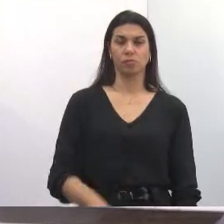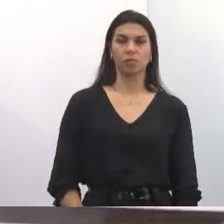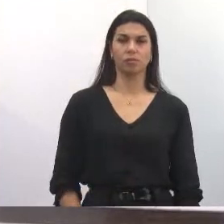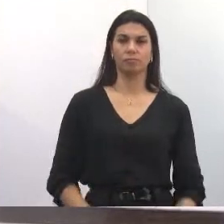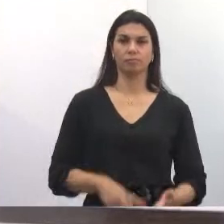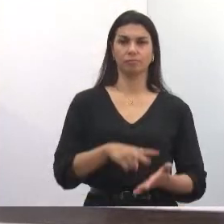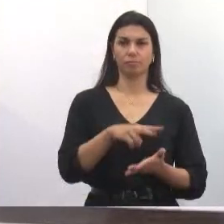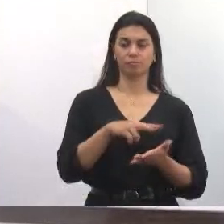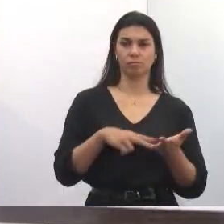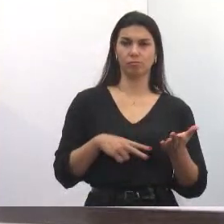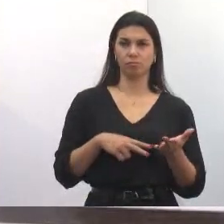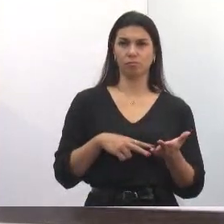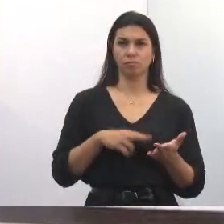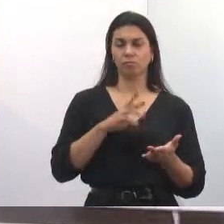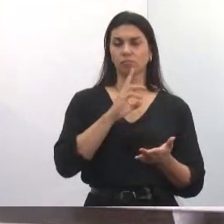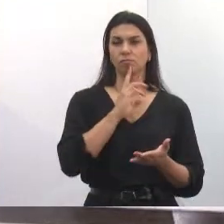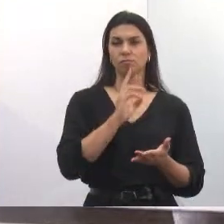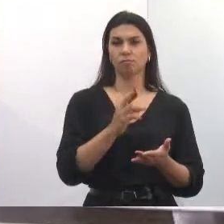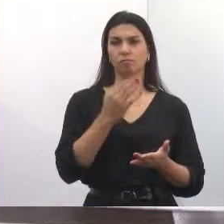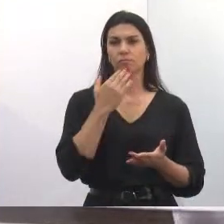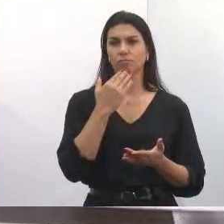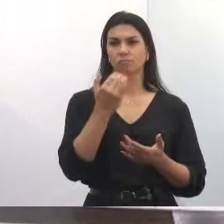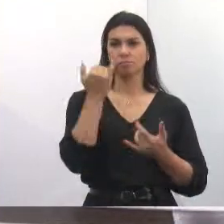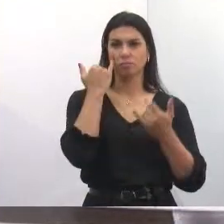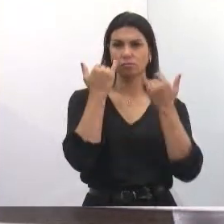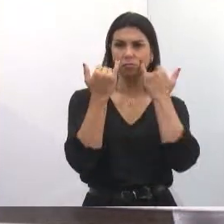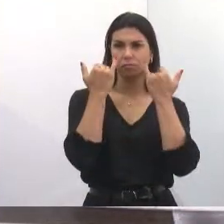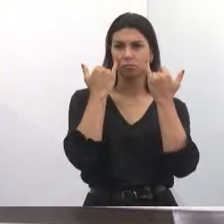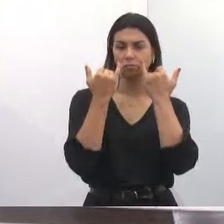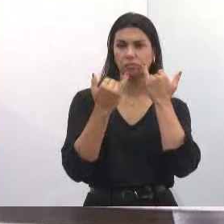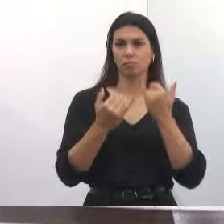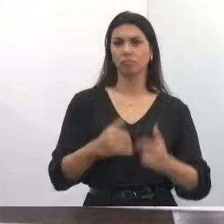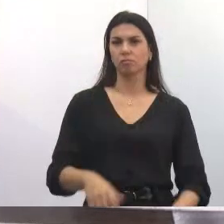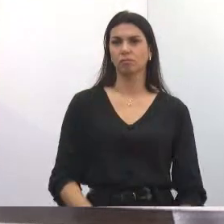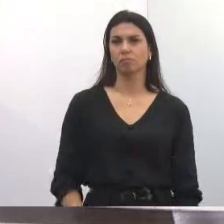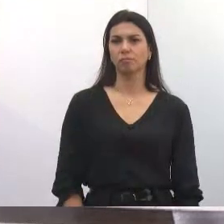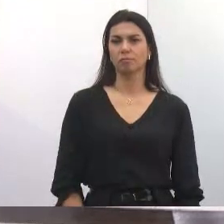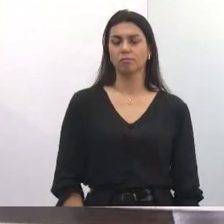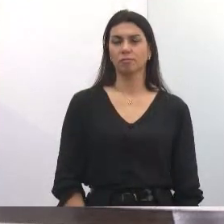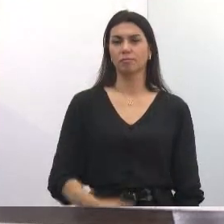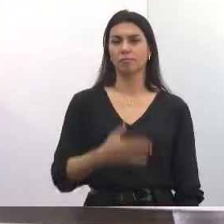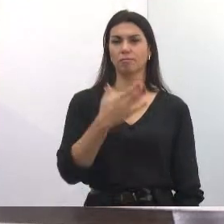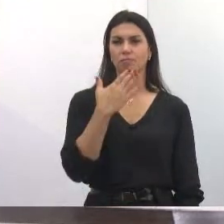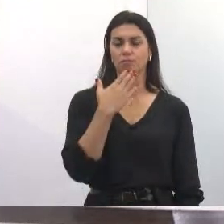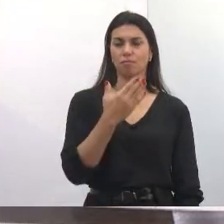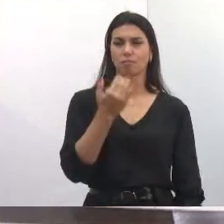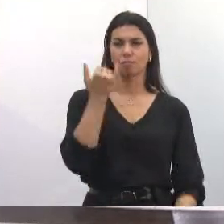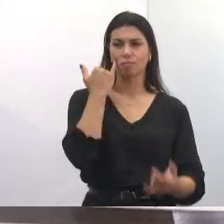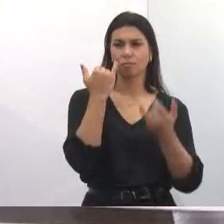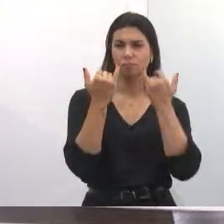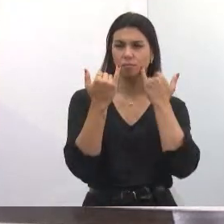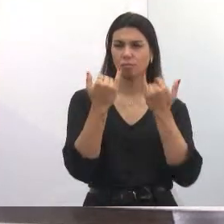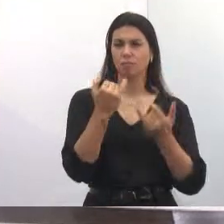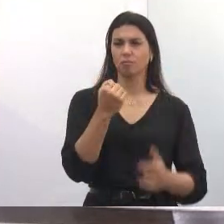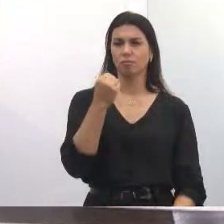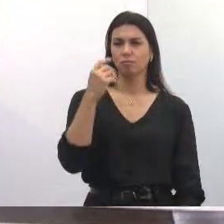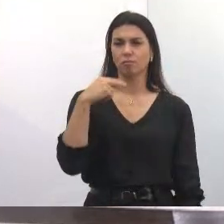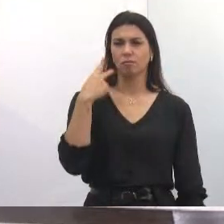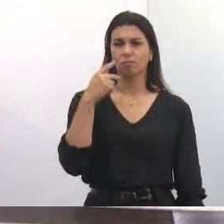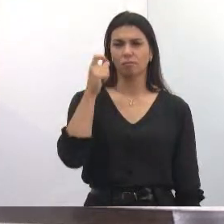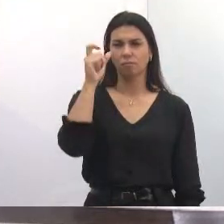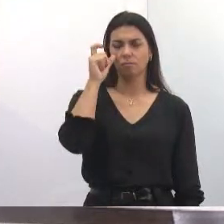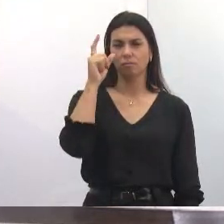Dando continuidade às leituras às respostas dos pedidos de informações. Pedido de informações do vereador Abner Rosa,